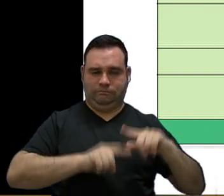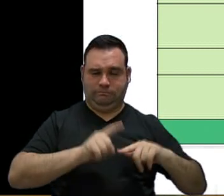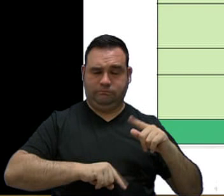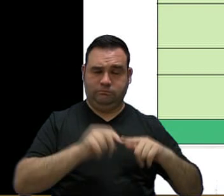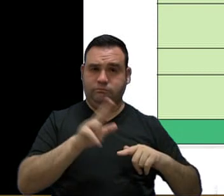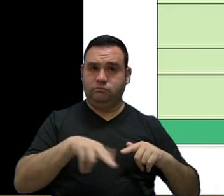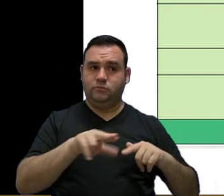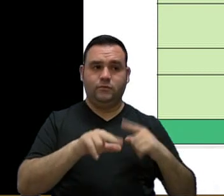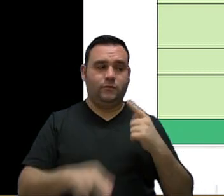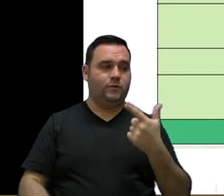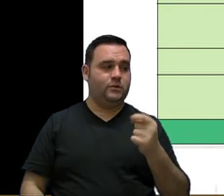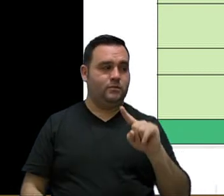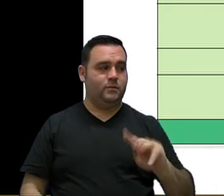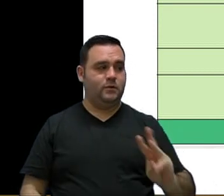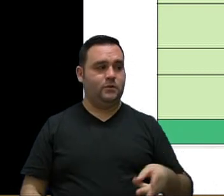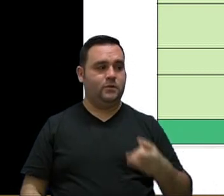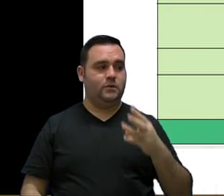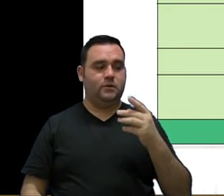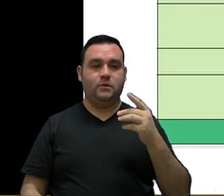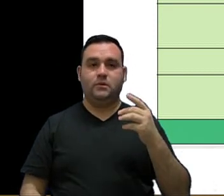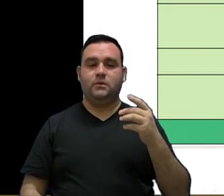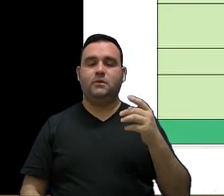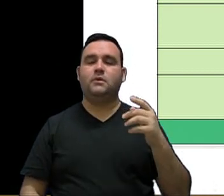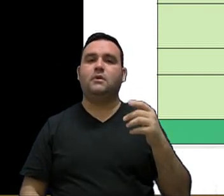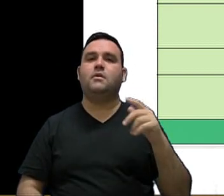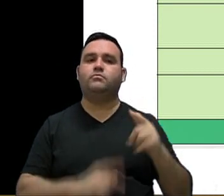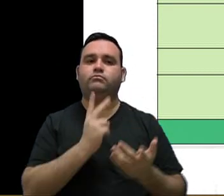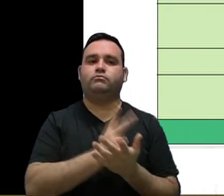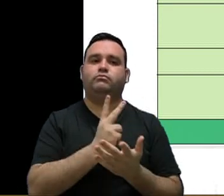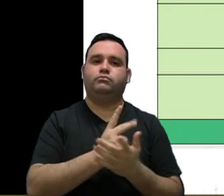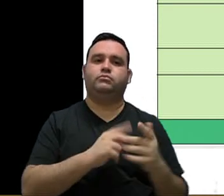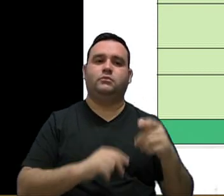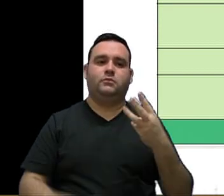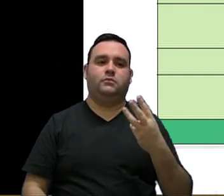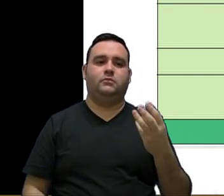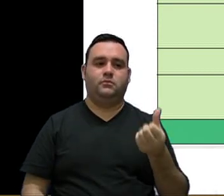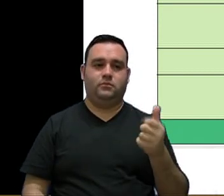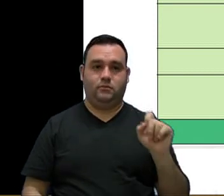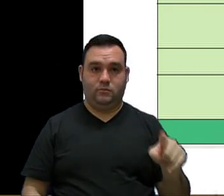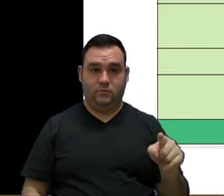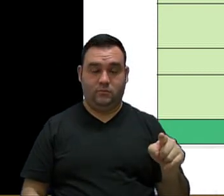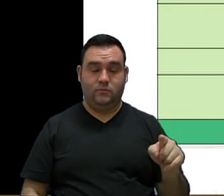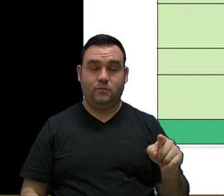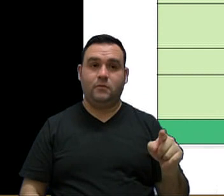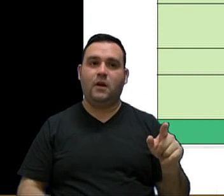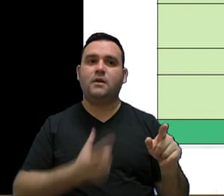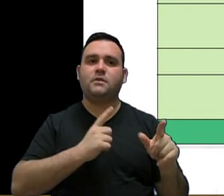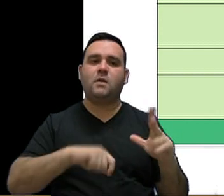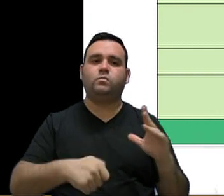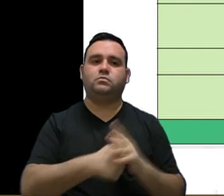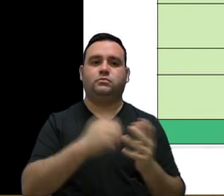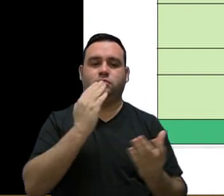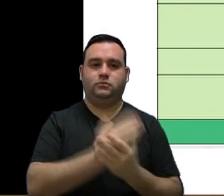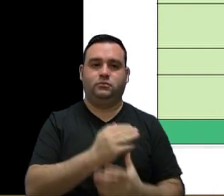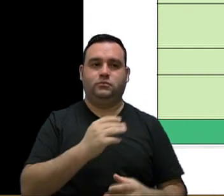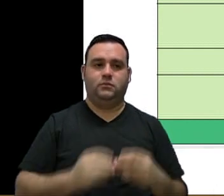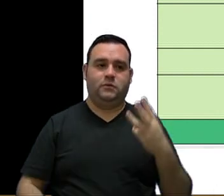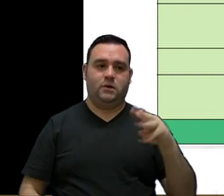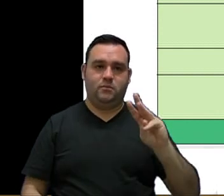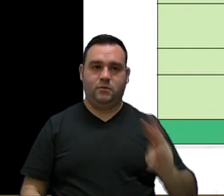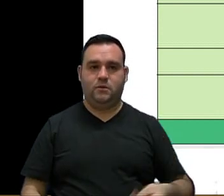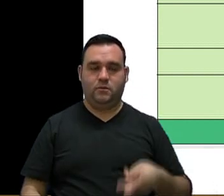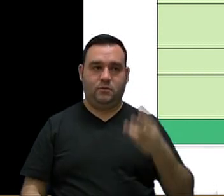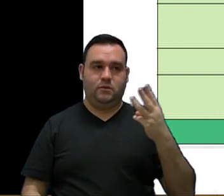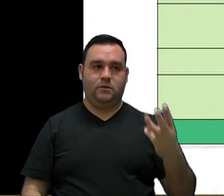milhões 526.000 equipamentos permanentes 336 mil mandados judiciais 3